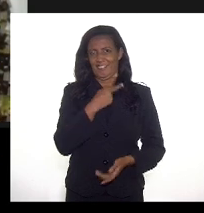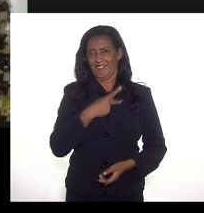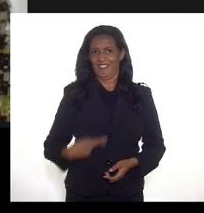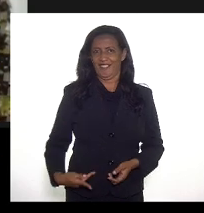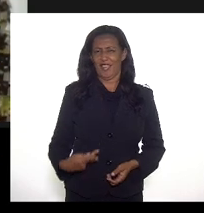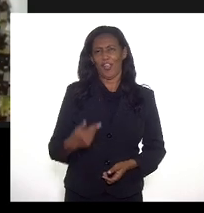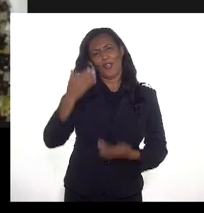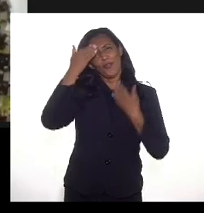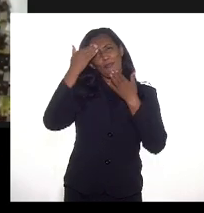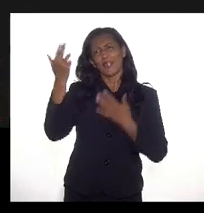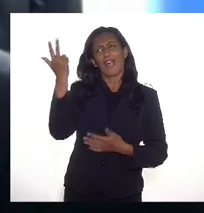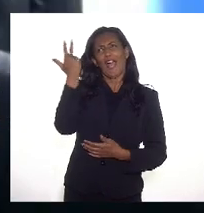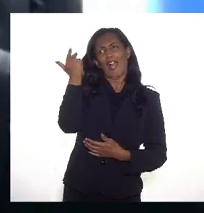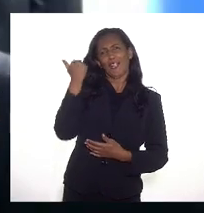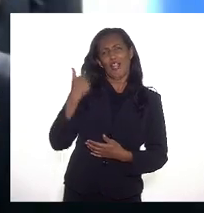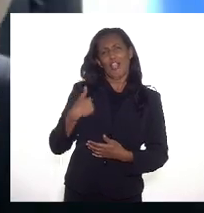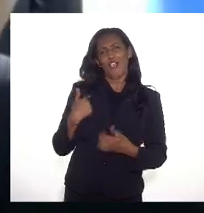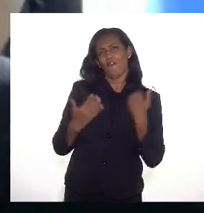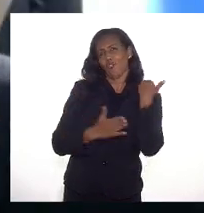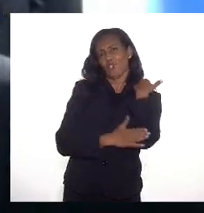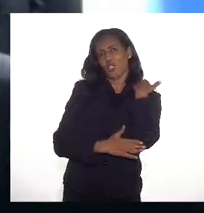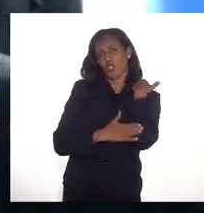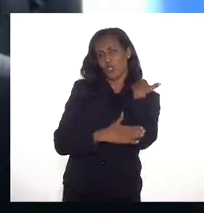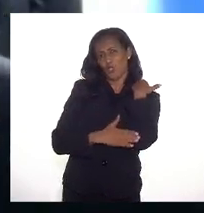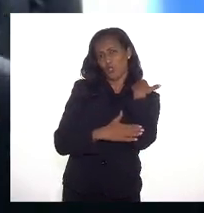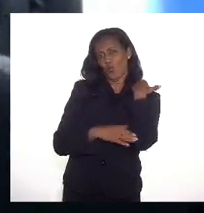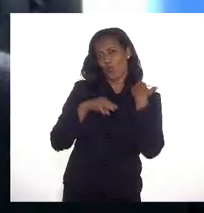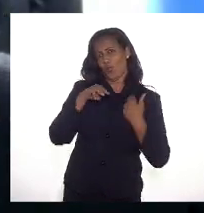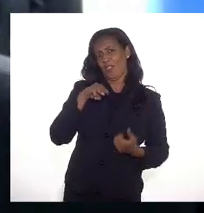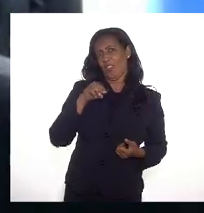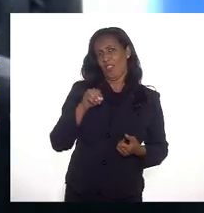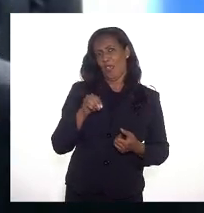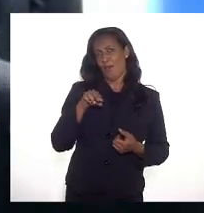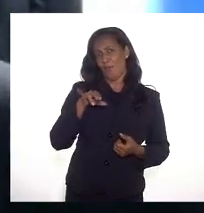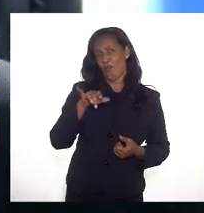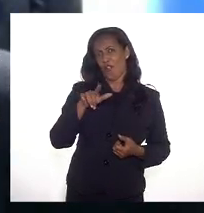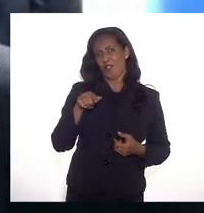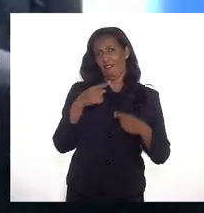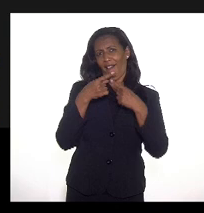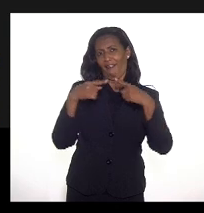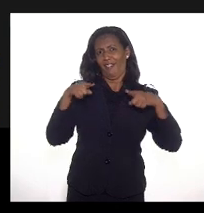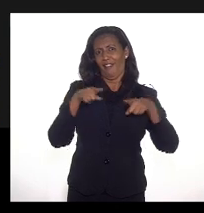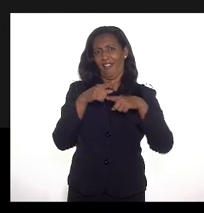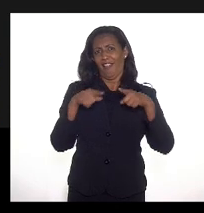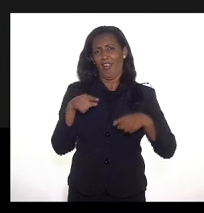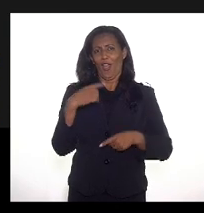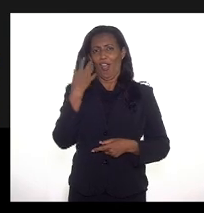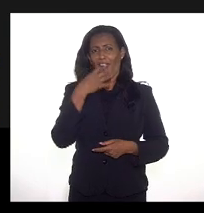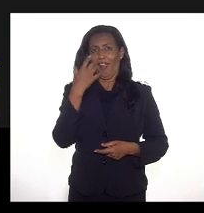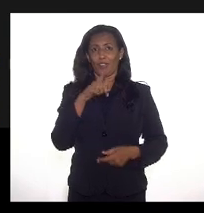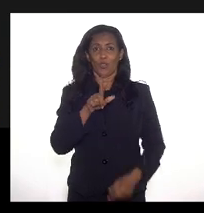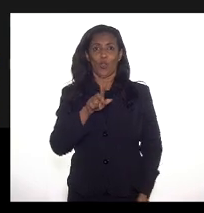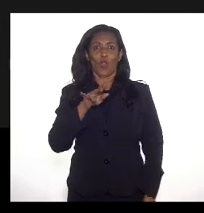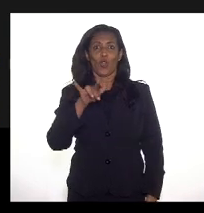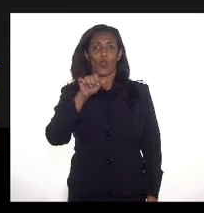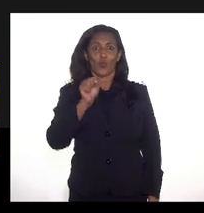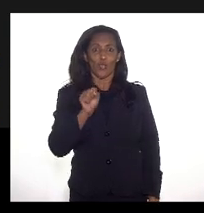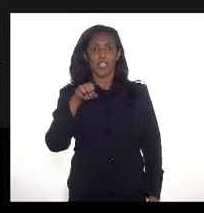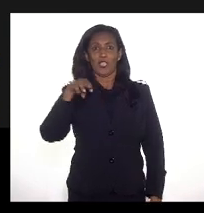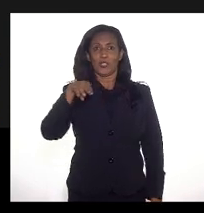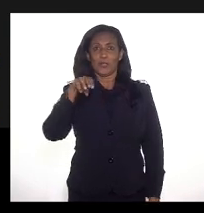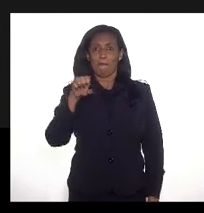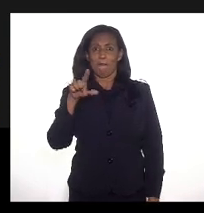Obrigado, Eliomar. E eu fiquei com ciúme da Mônica Francisco do Luiz Melodia, viu? Eu e o Mink. O Mink ficou com ciúme dela porque